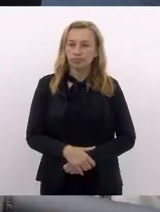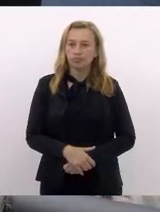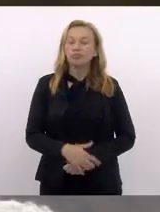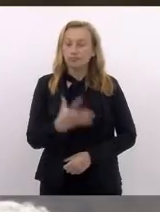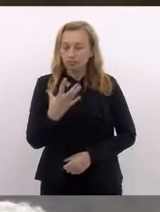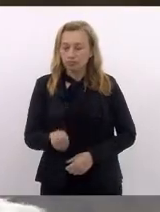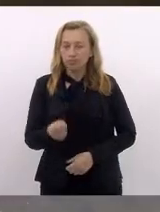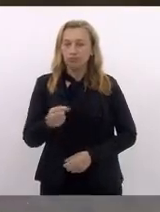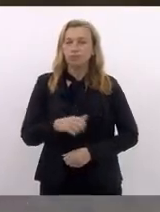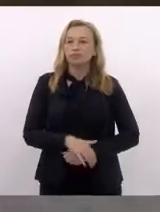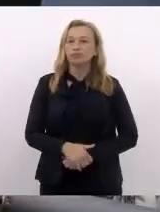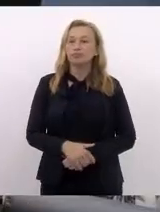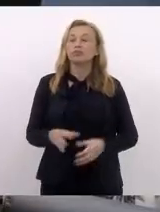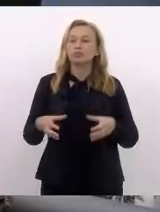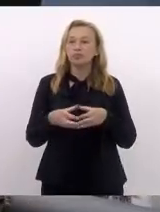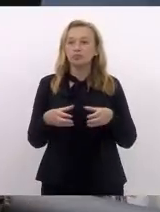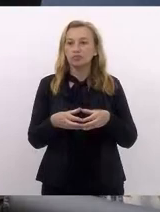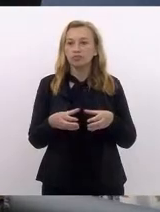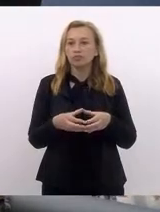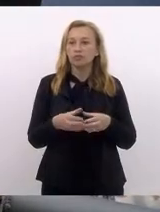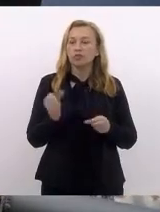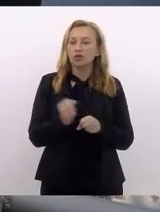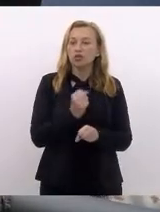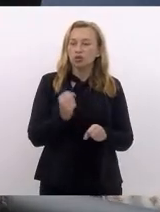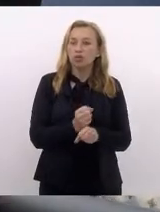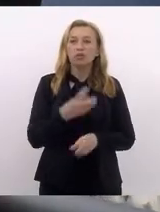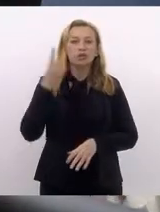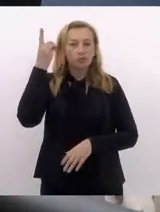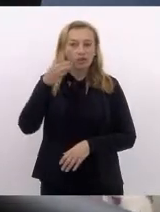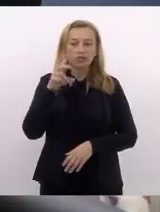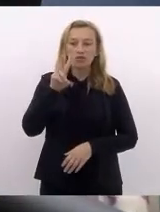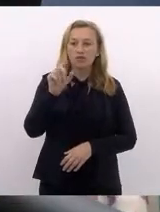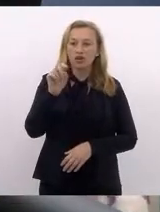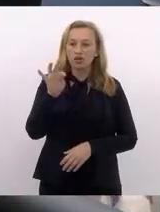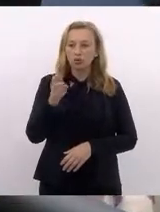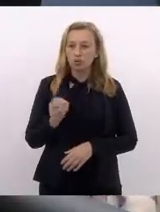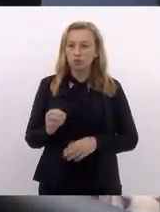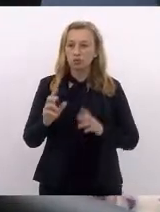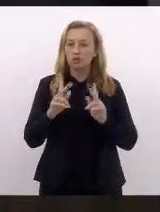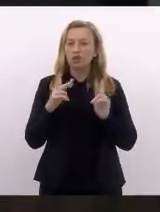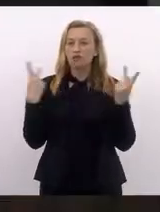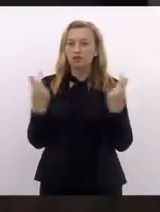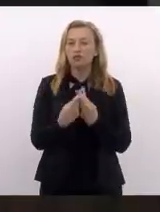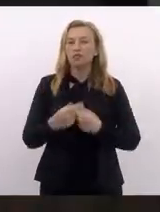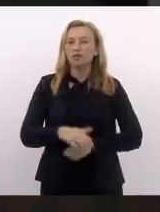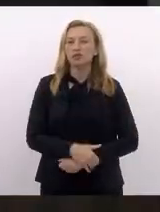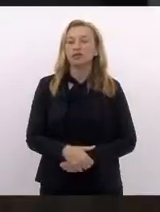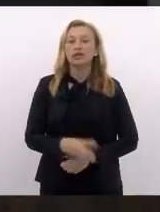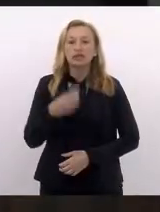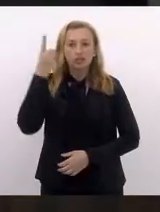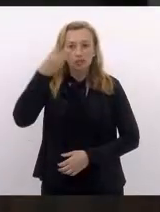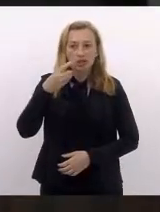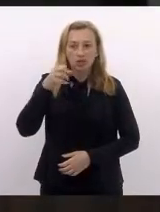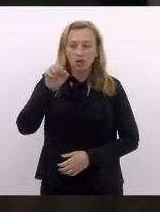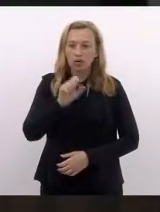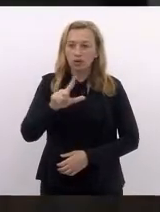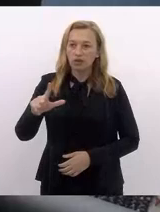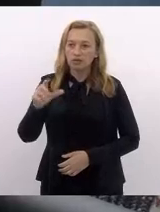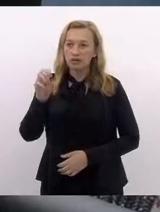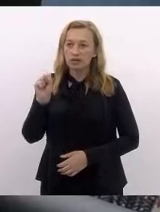o parecer favorável pela comissão de obras Deputado Vandro família tá do Vando família Deputado Coronel